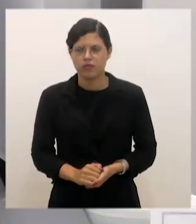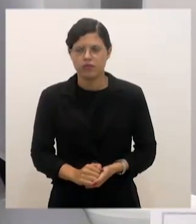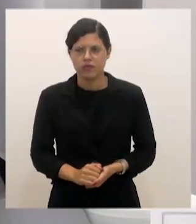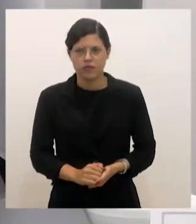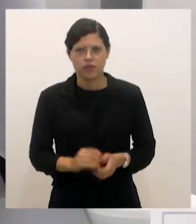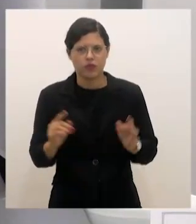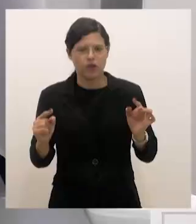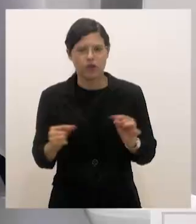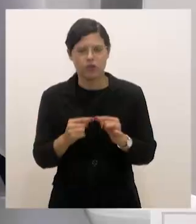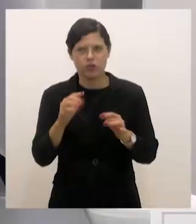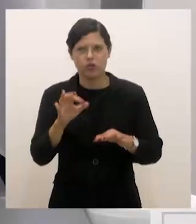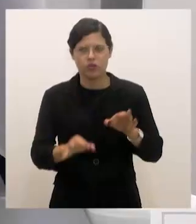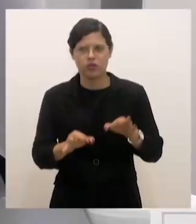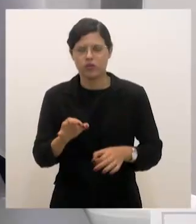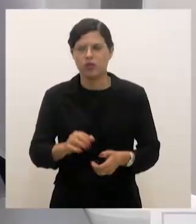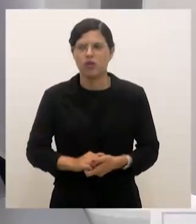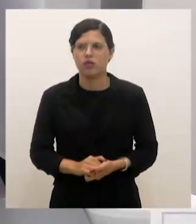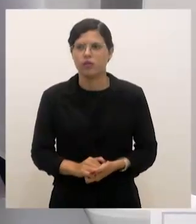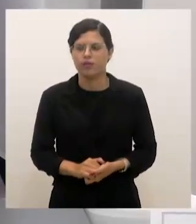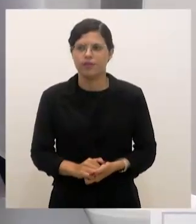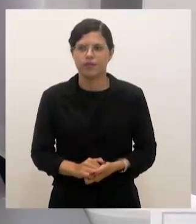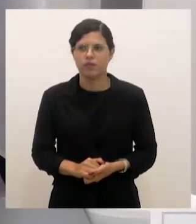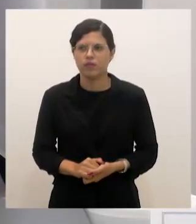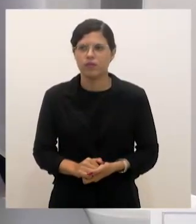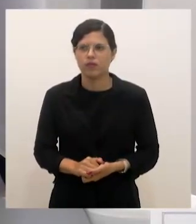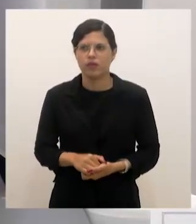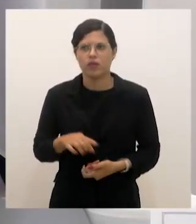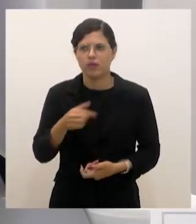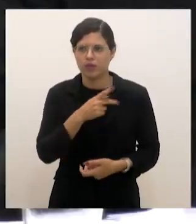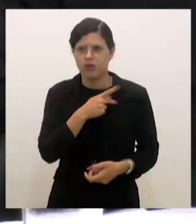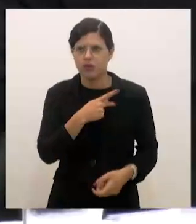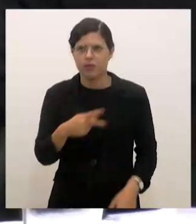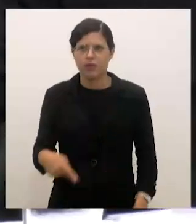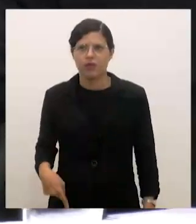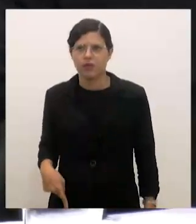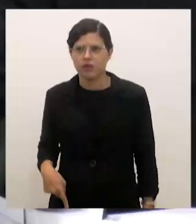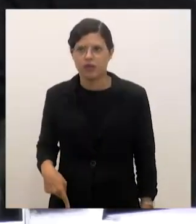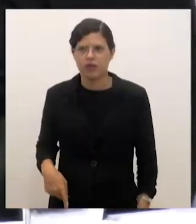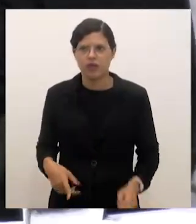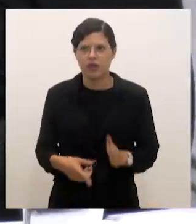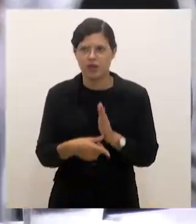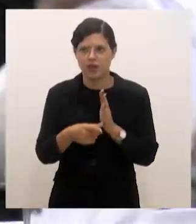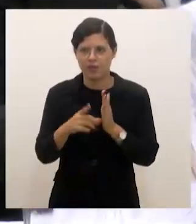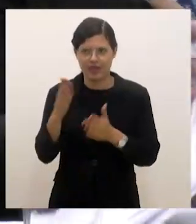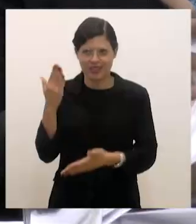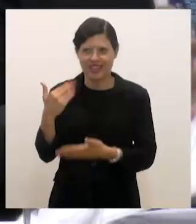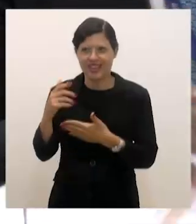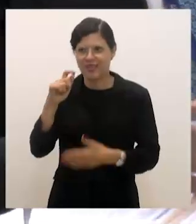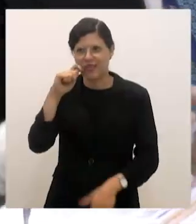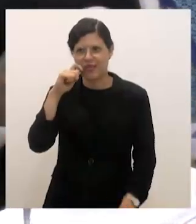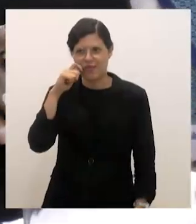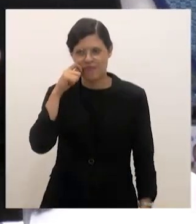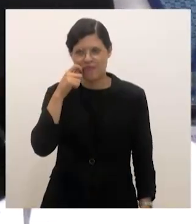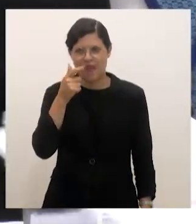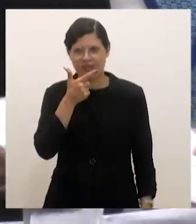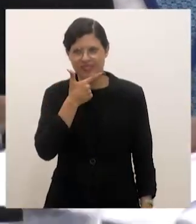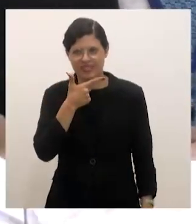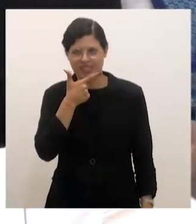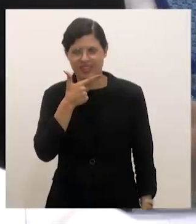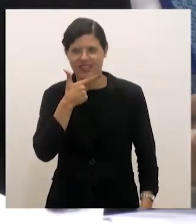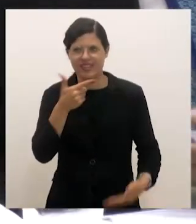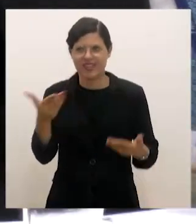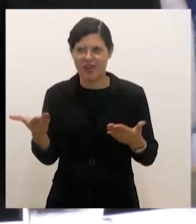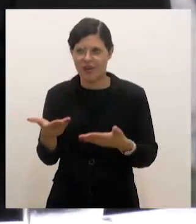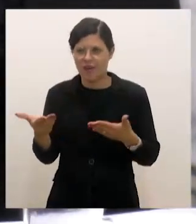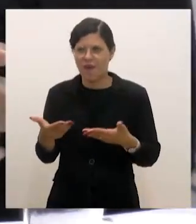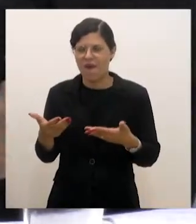Pela juridicidade. Aliás, presidente, o senhor evoluiu, né? Porque era pão de queijo, depois reclamaram tirou, tanto, foi para sala de voltei. fruta, agora é